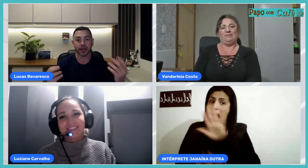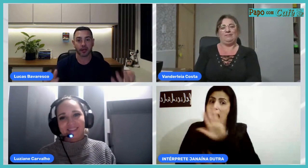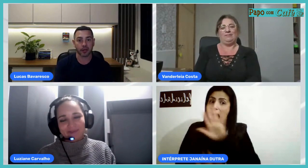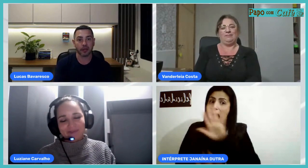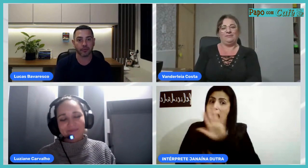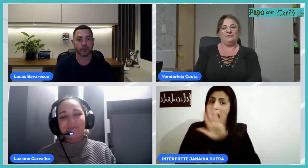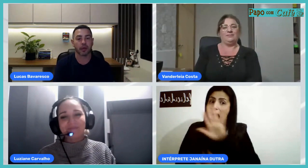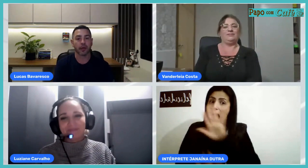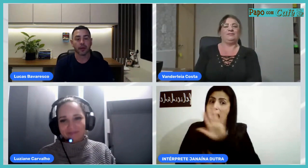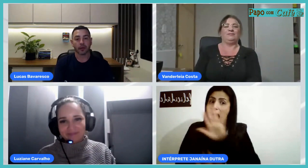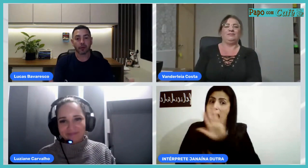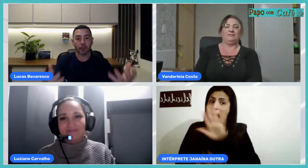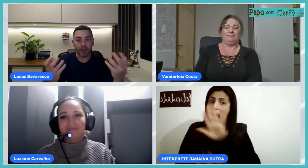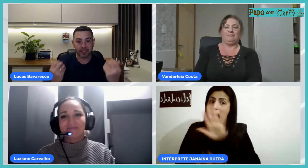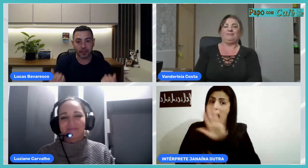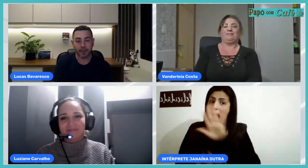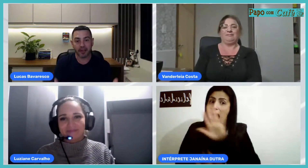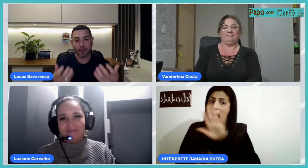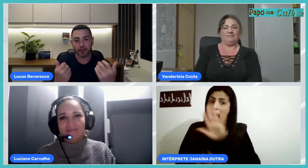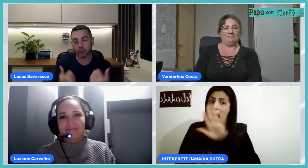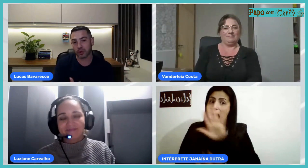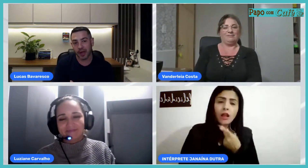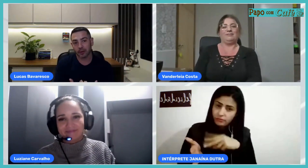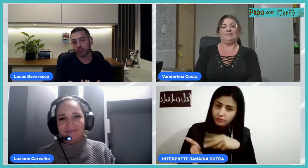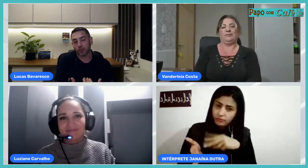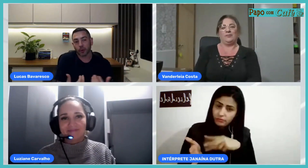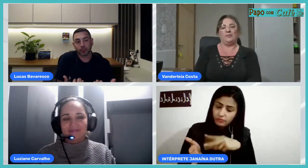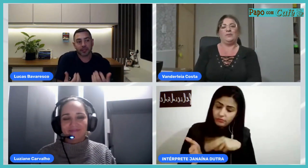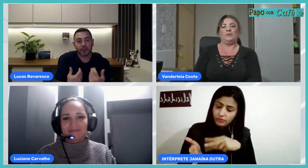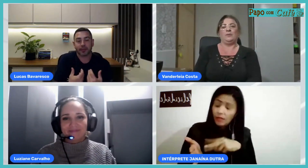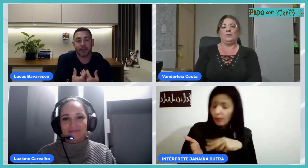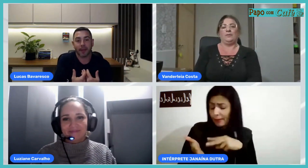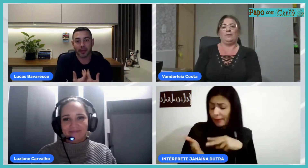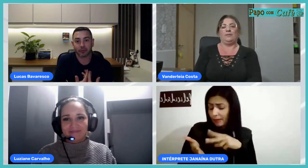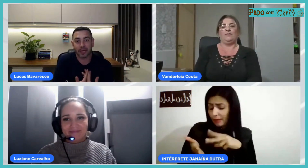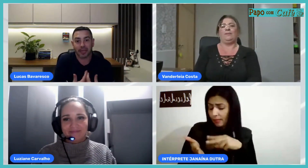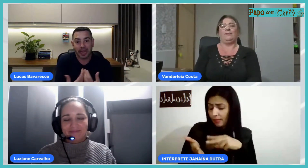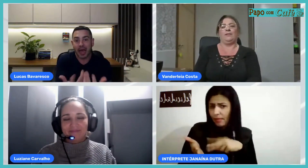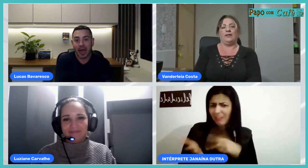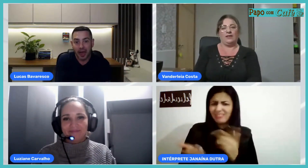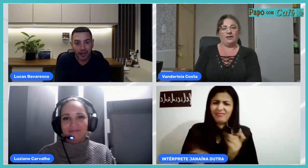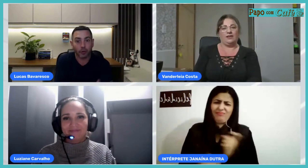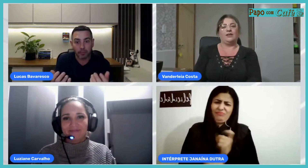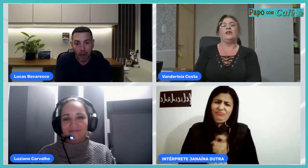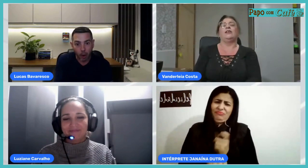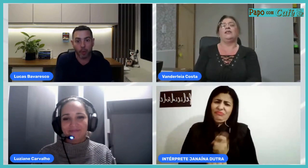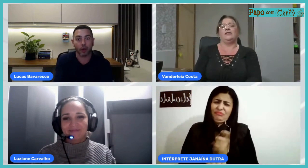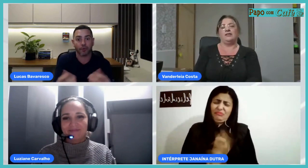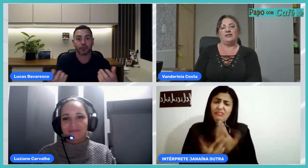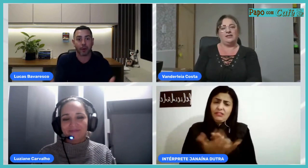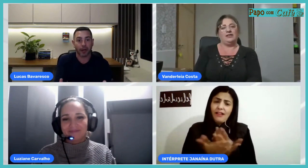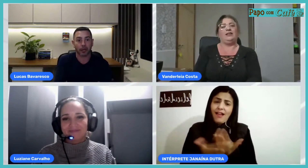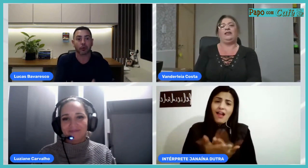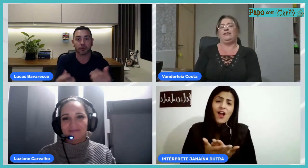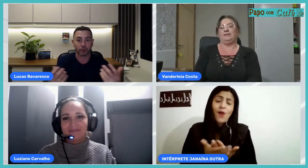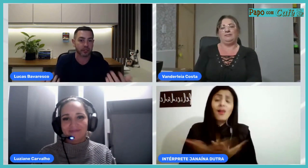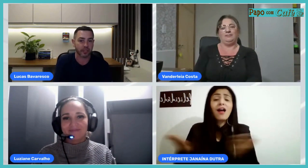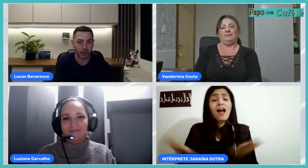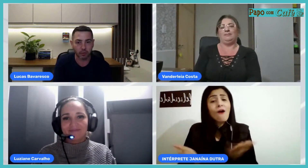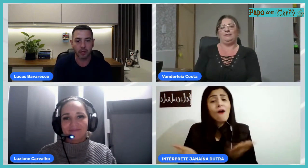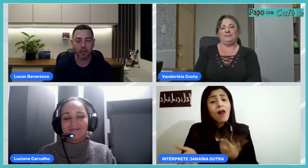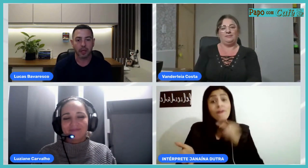algo criativo. Vamos perceber, vamos escutar, não precisamos ter medo, né, dele errar. É normal, o erro faz parte